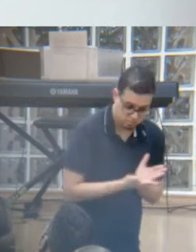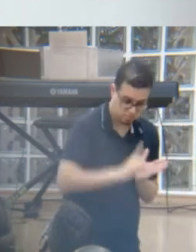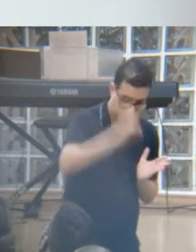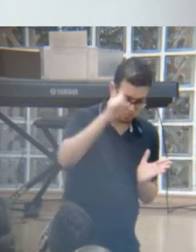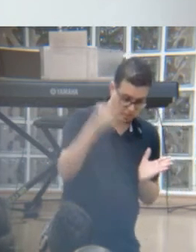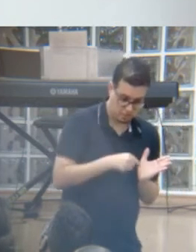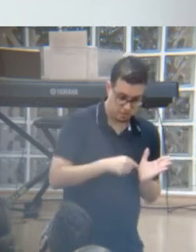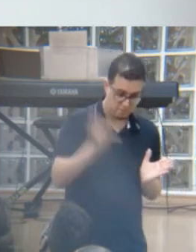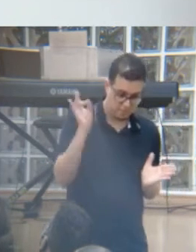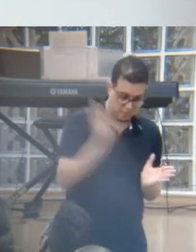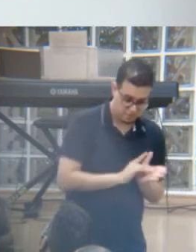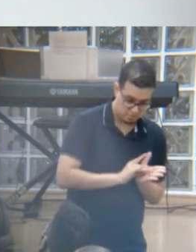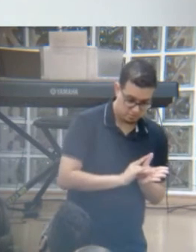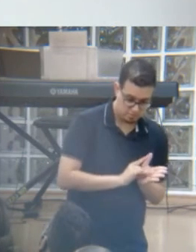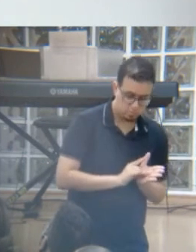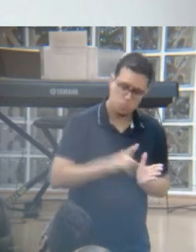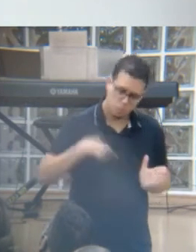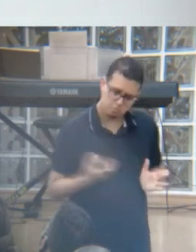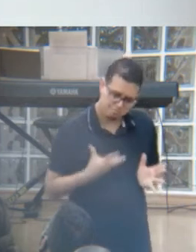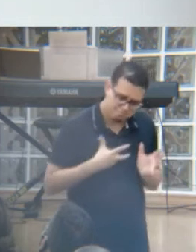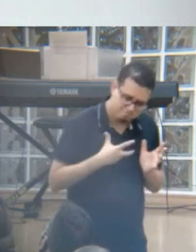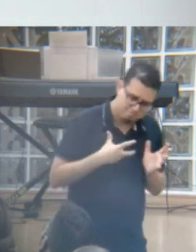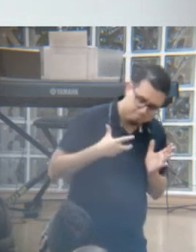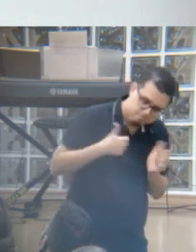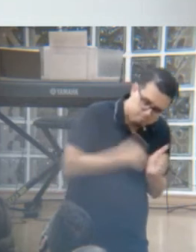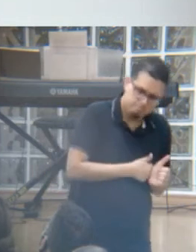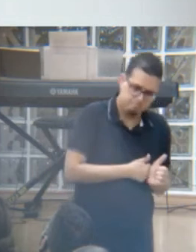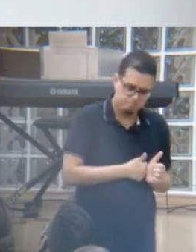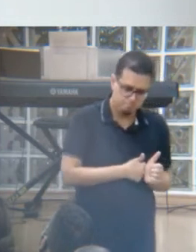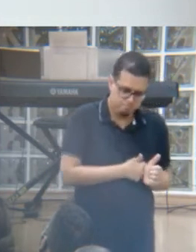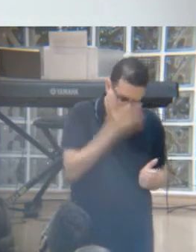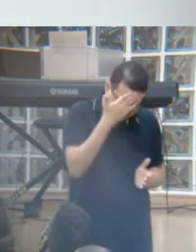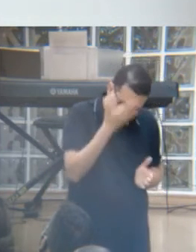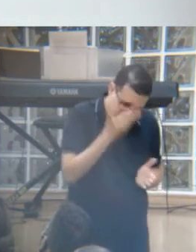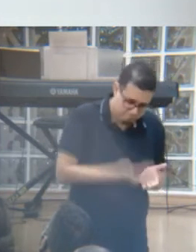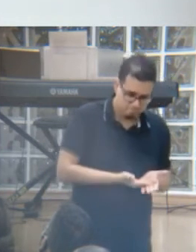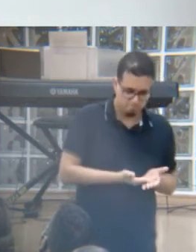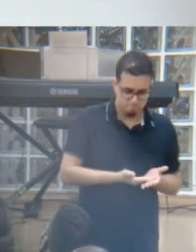nosso Deus está vivo. Ele ouve a nossa oração.